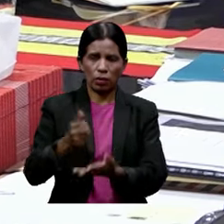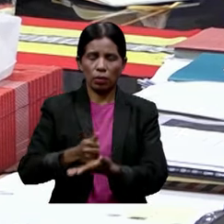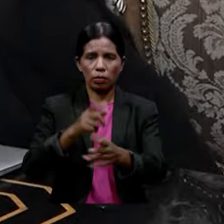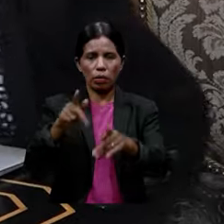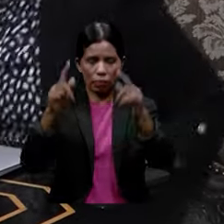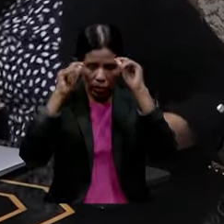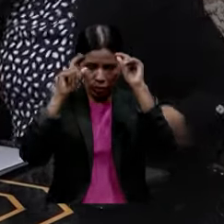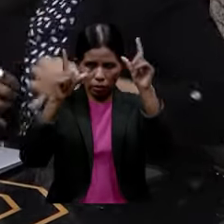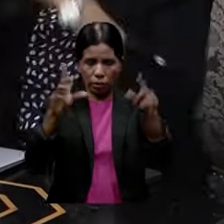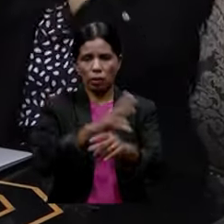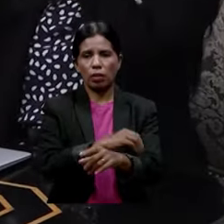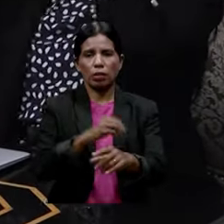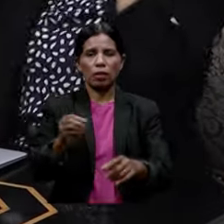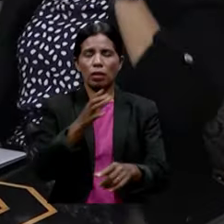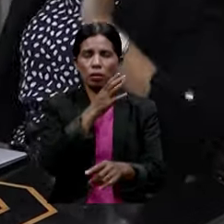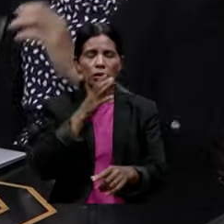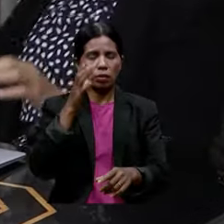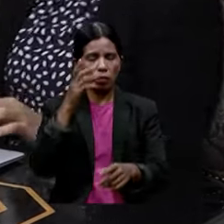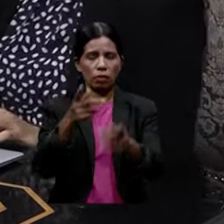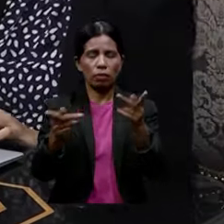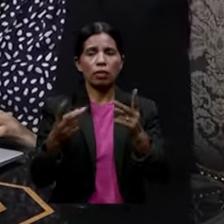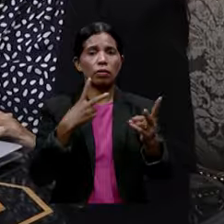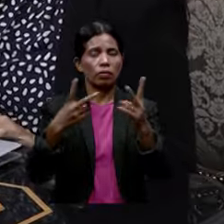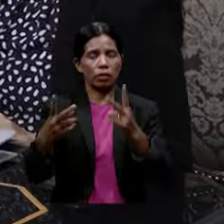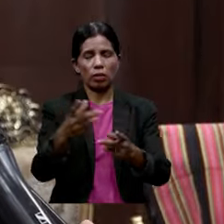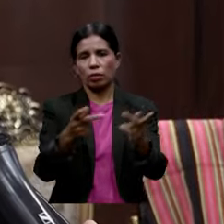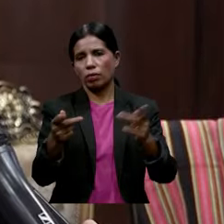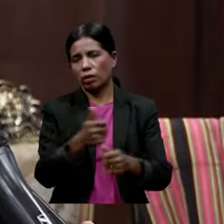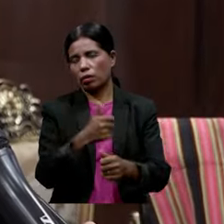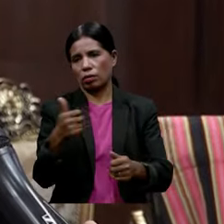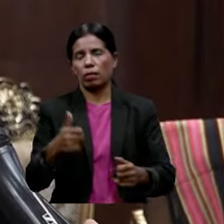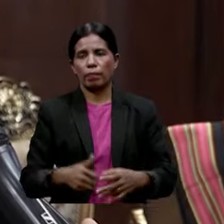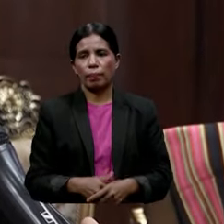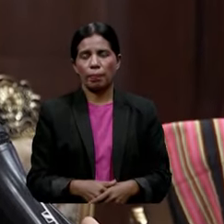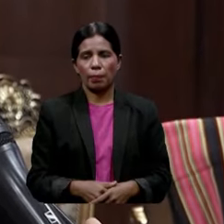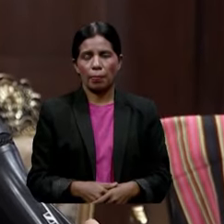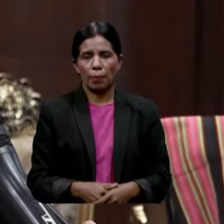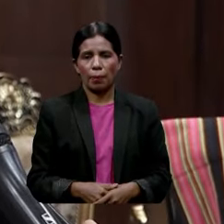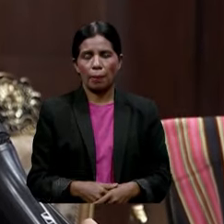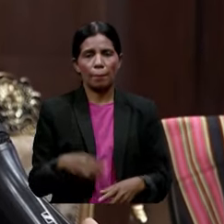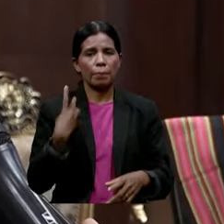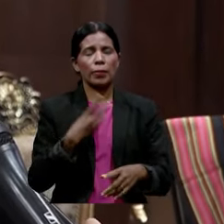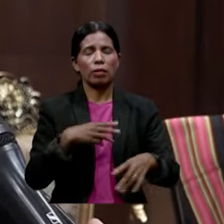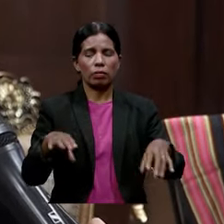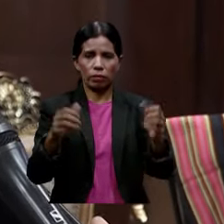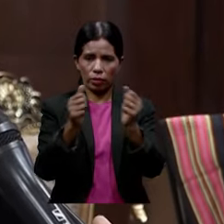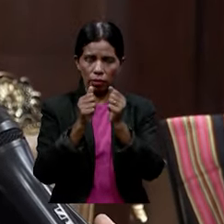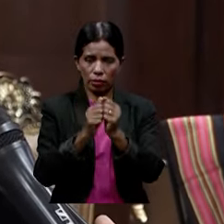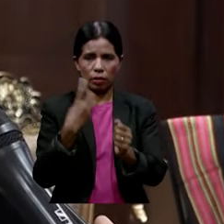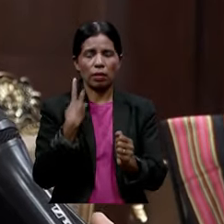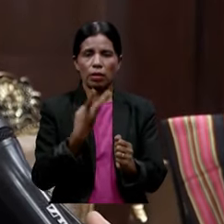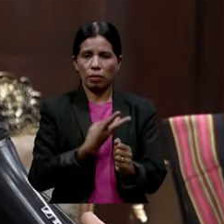Timor-Leste e a setor agricultura turismo no Selutan. Our commitment to the relationship with East Timor, we just came